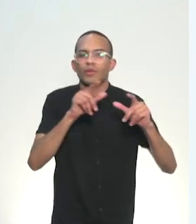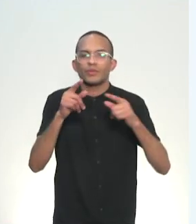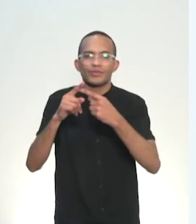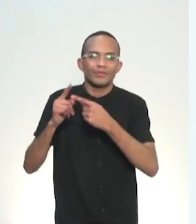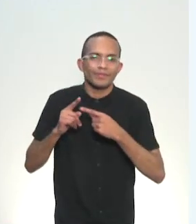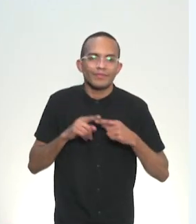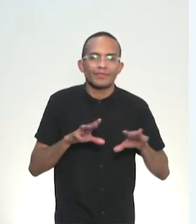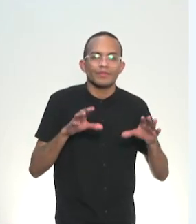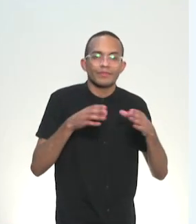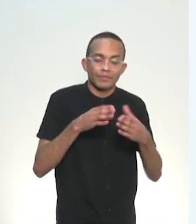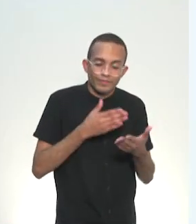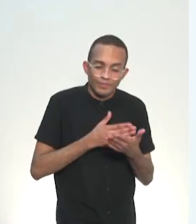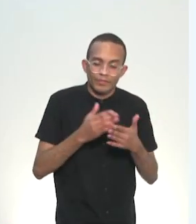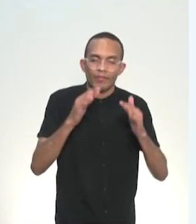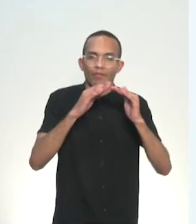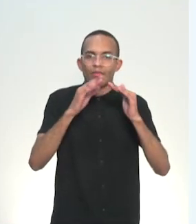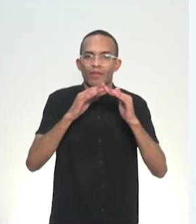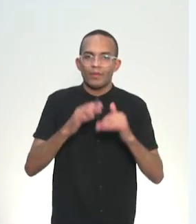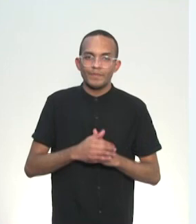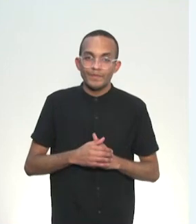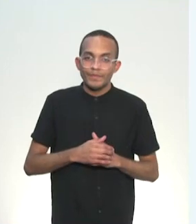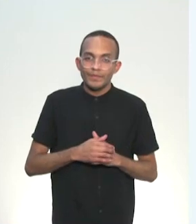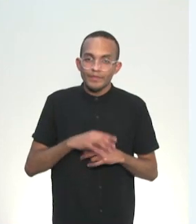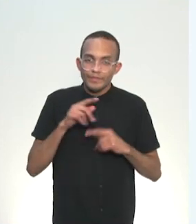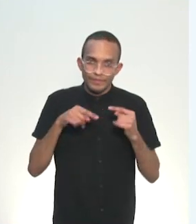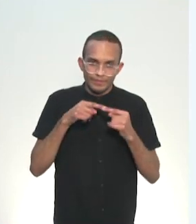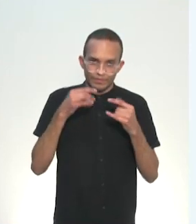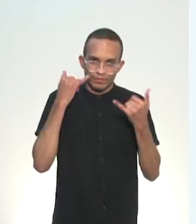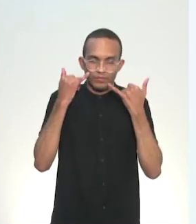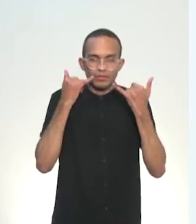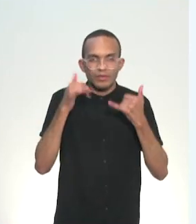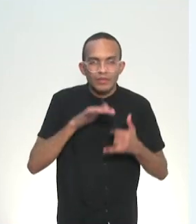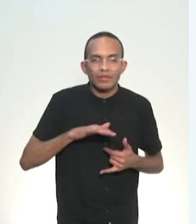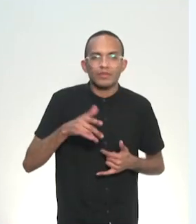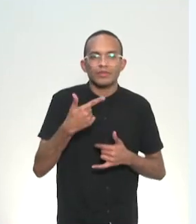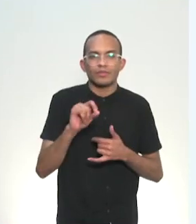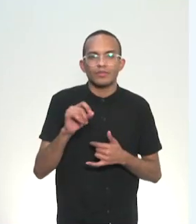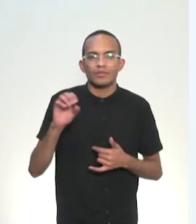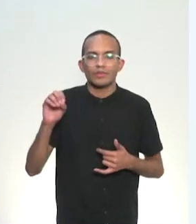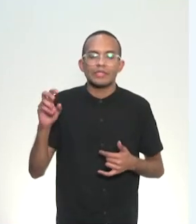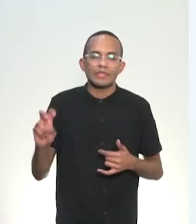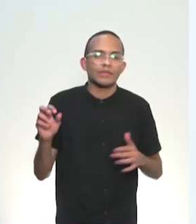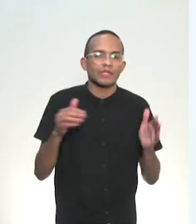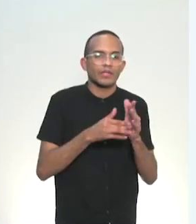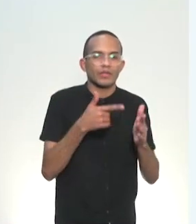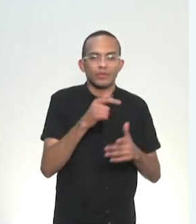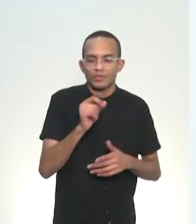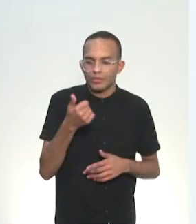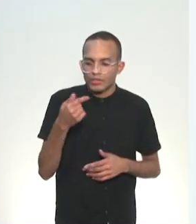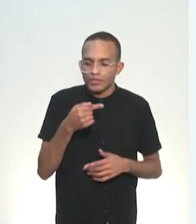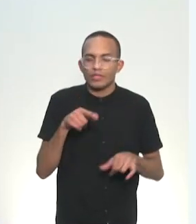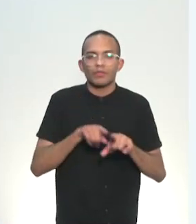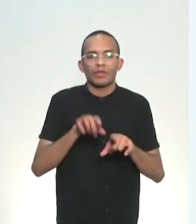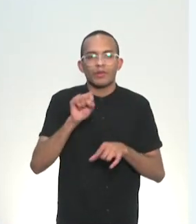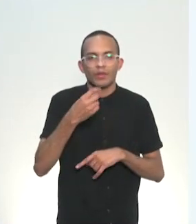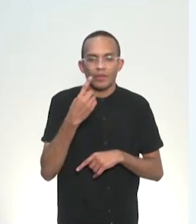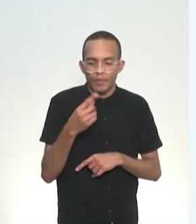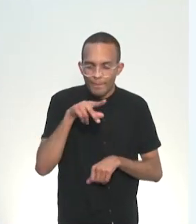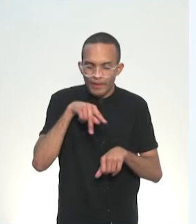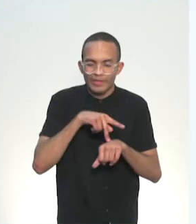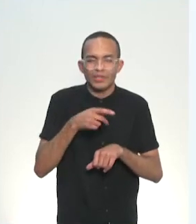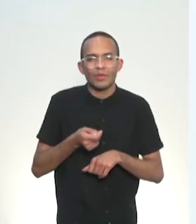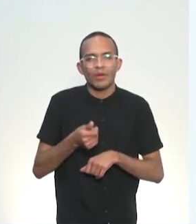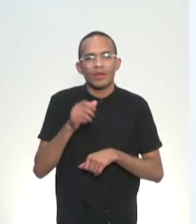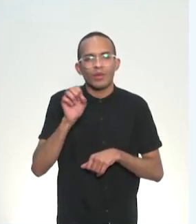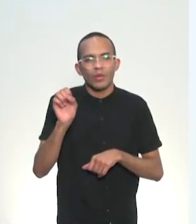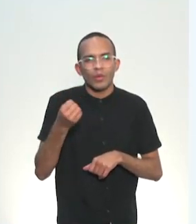níveis, a começar pelo doméstico. De acordo com dados disponíveis de 2005 a 2017, em 81 países, quase